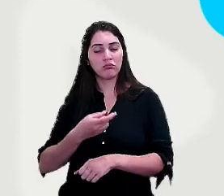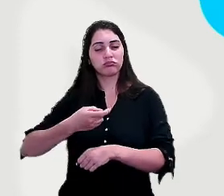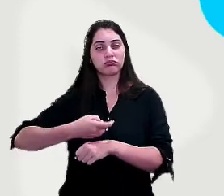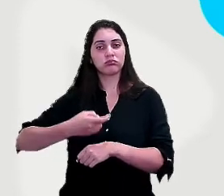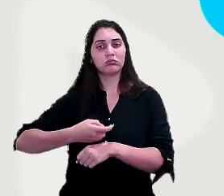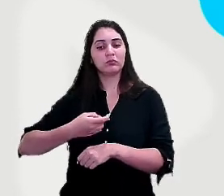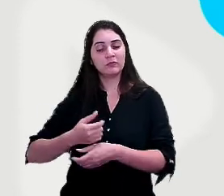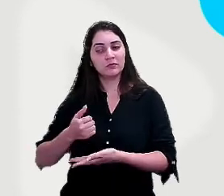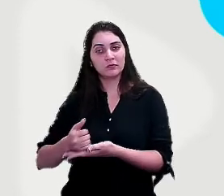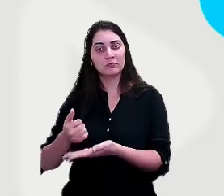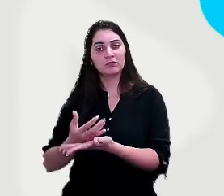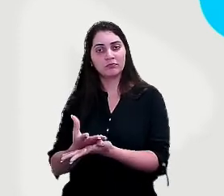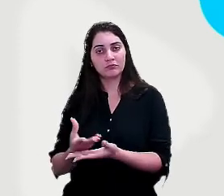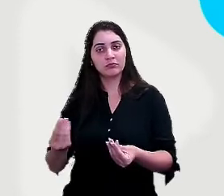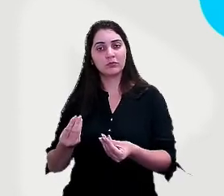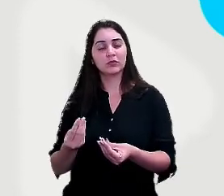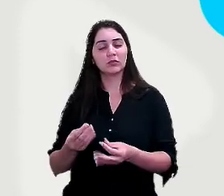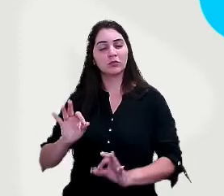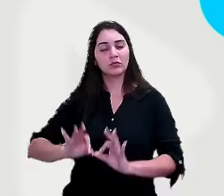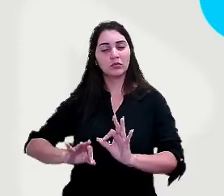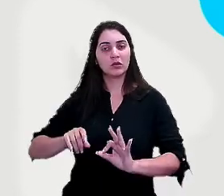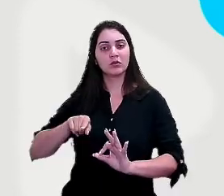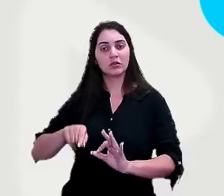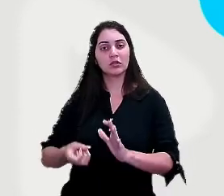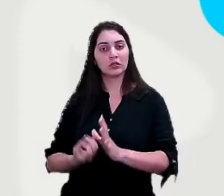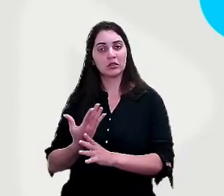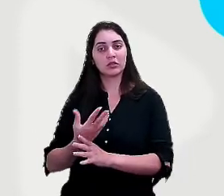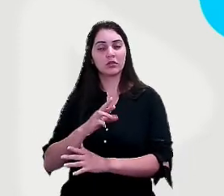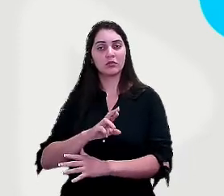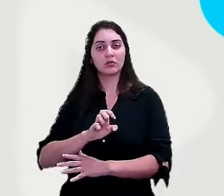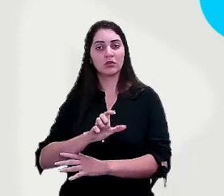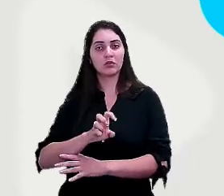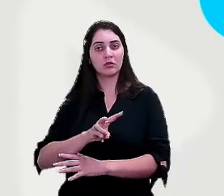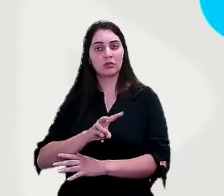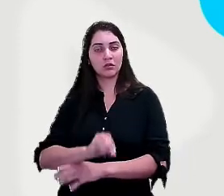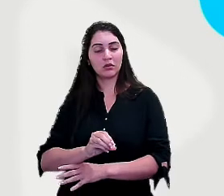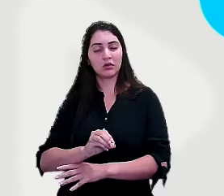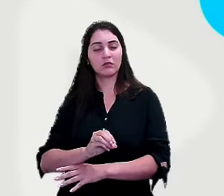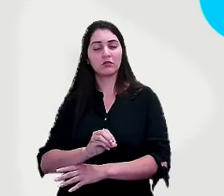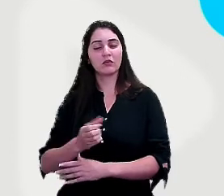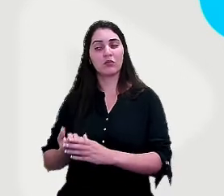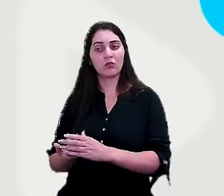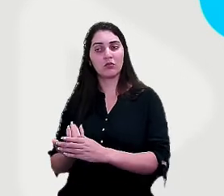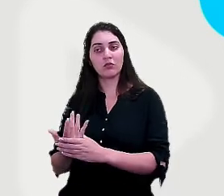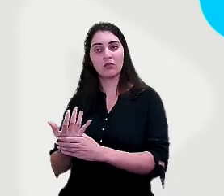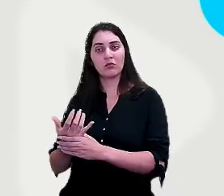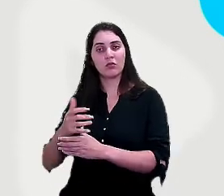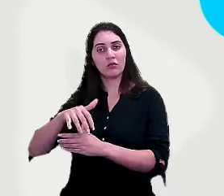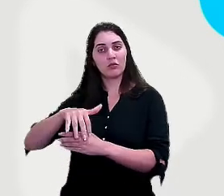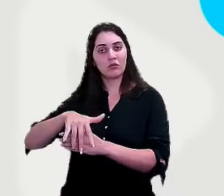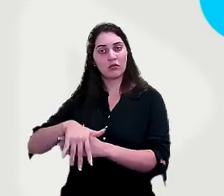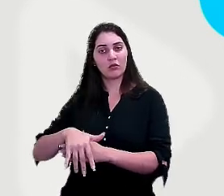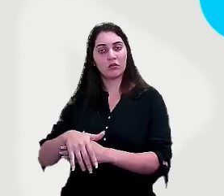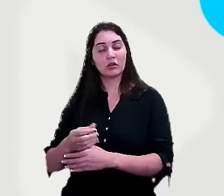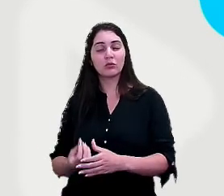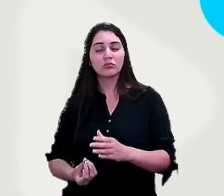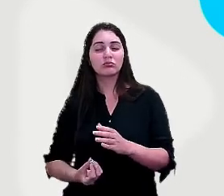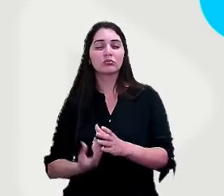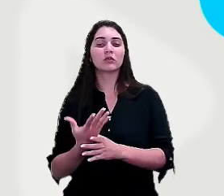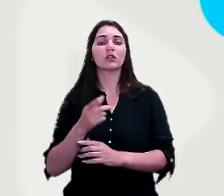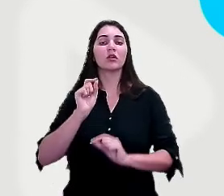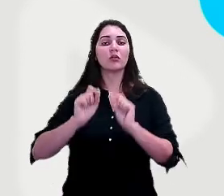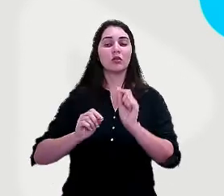contribuir bastante para a formação do relevo, o vulcanismo, através da criação da cratera